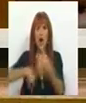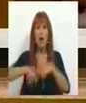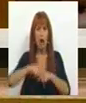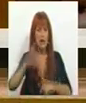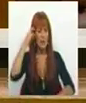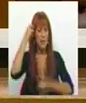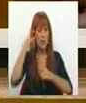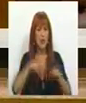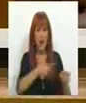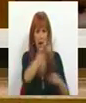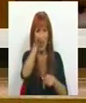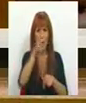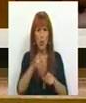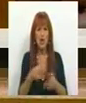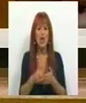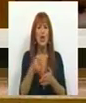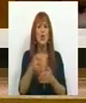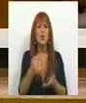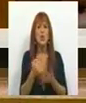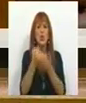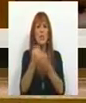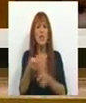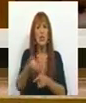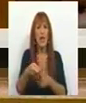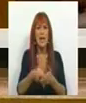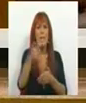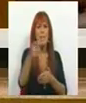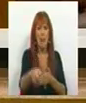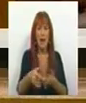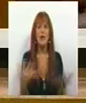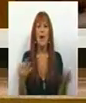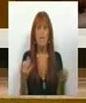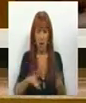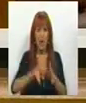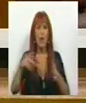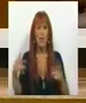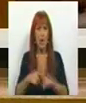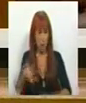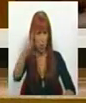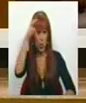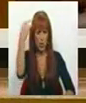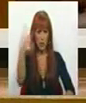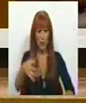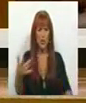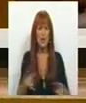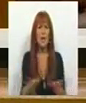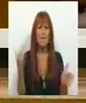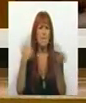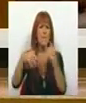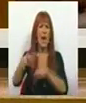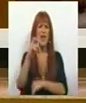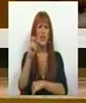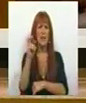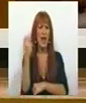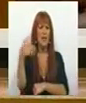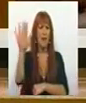nós ponderarmos esta questão do subsídio de renda. Foi uma reforma corajosa, com mais de